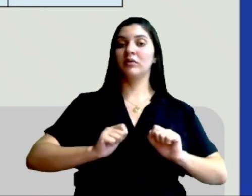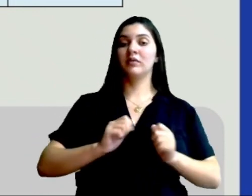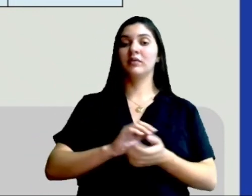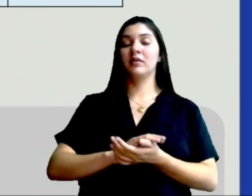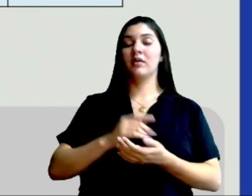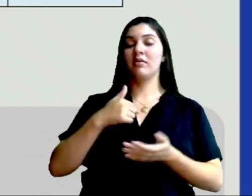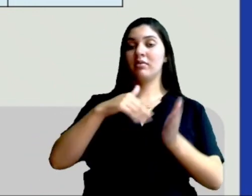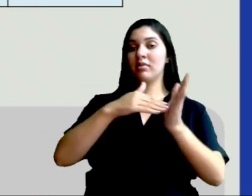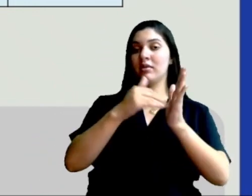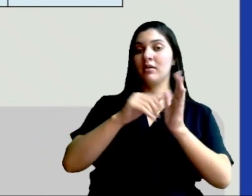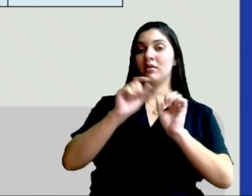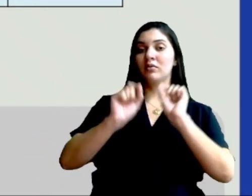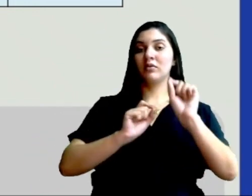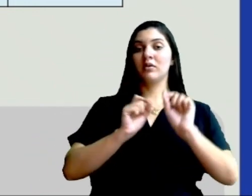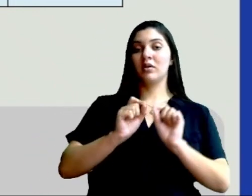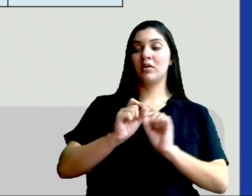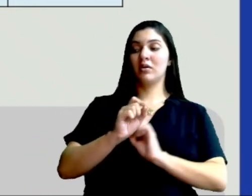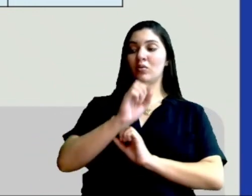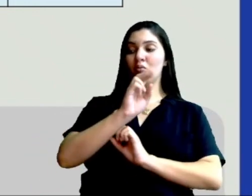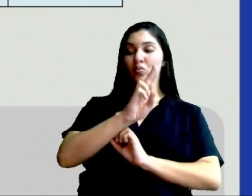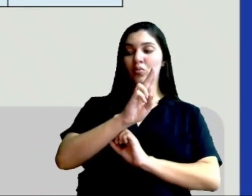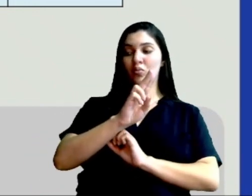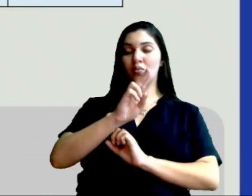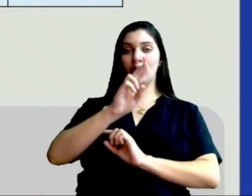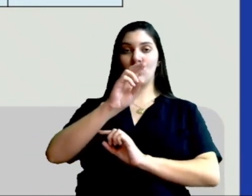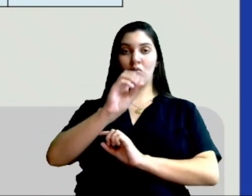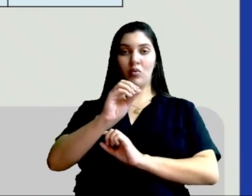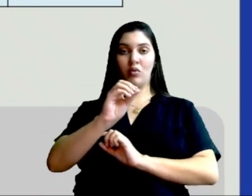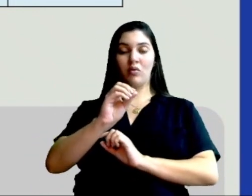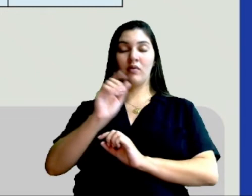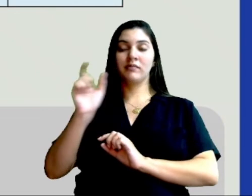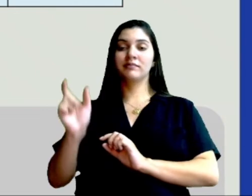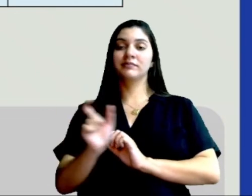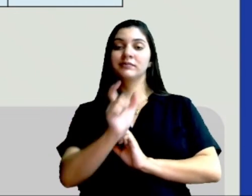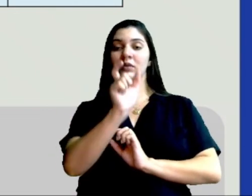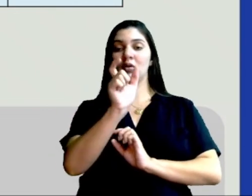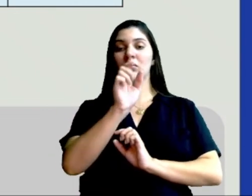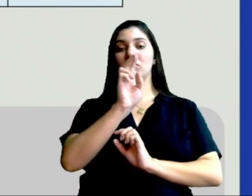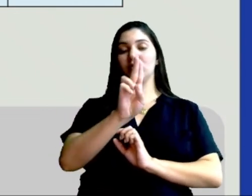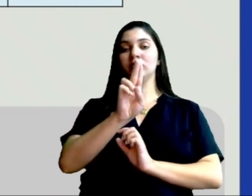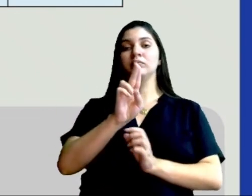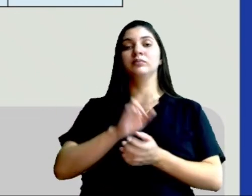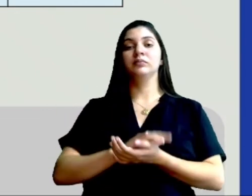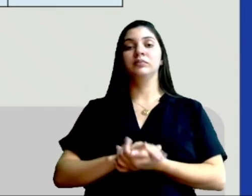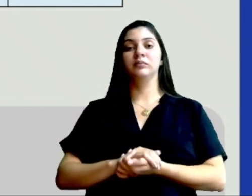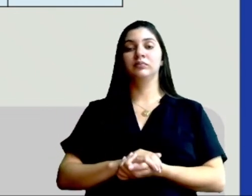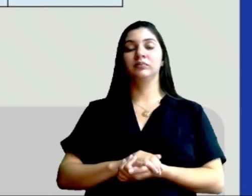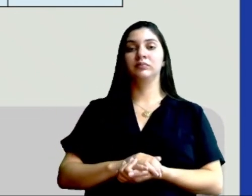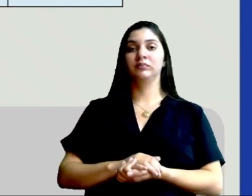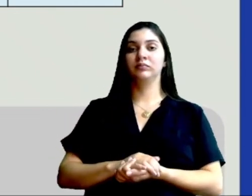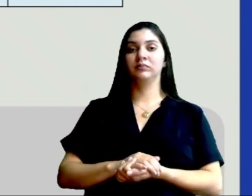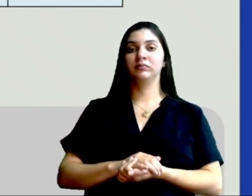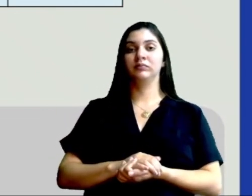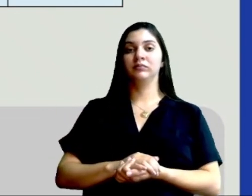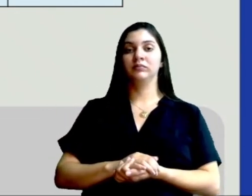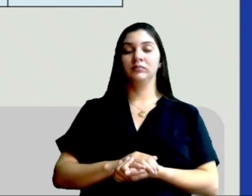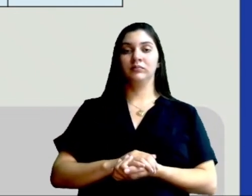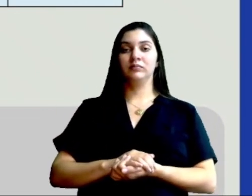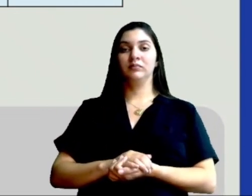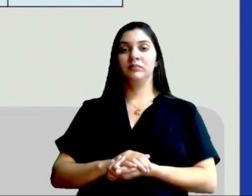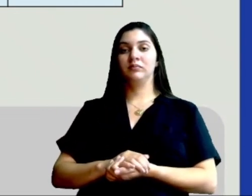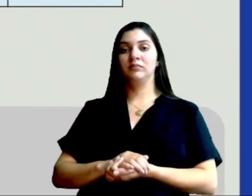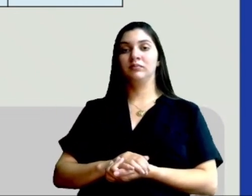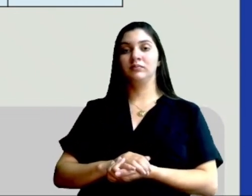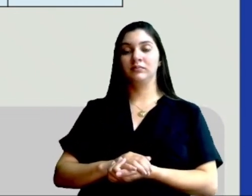eu tiro o U, o O e coloco o U. Yo pudiera, tú pudieras, él pudiera,